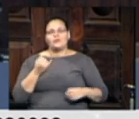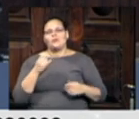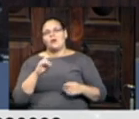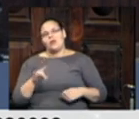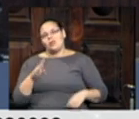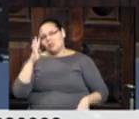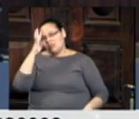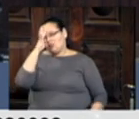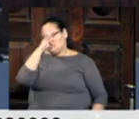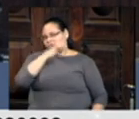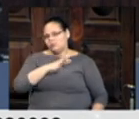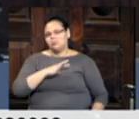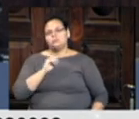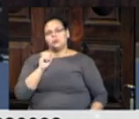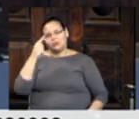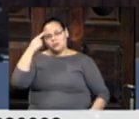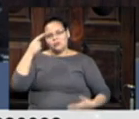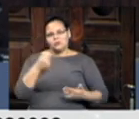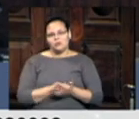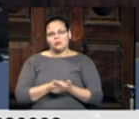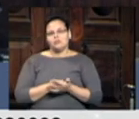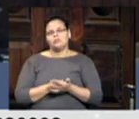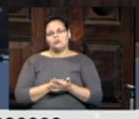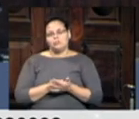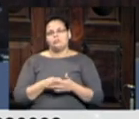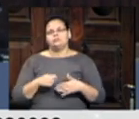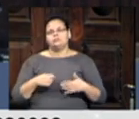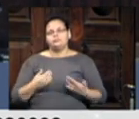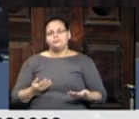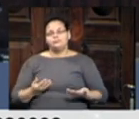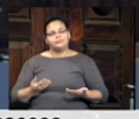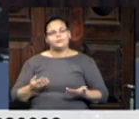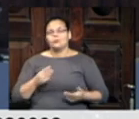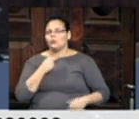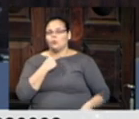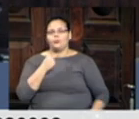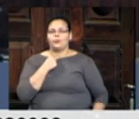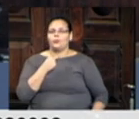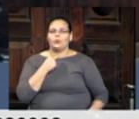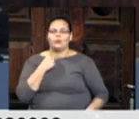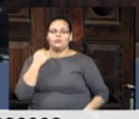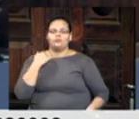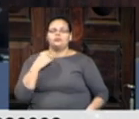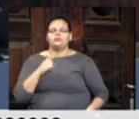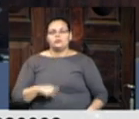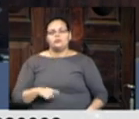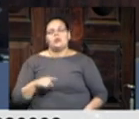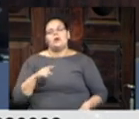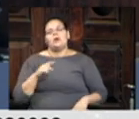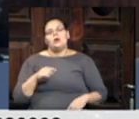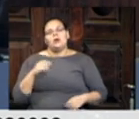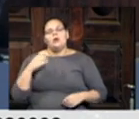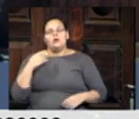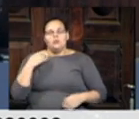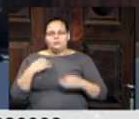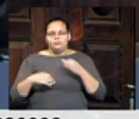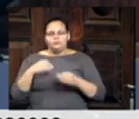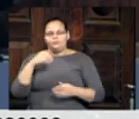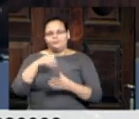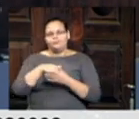inerte a uma decisão desta natureza. Não pode o Tribunal Regional Eleitoral